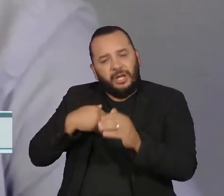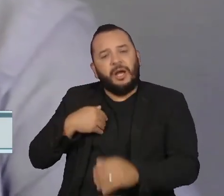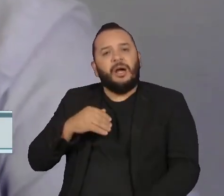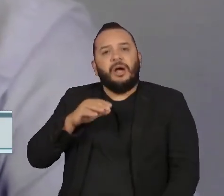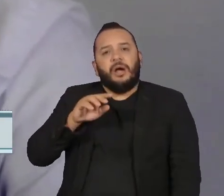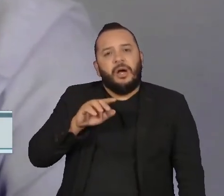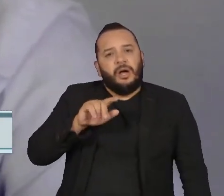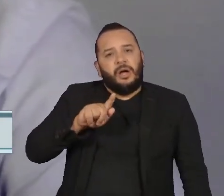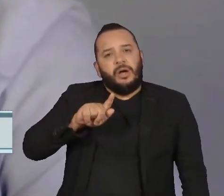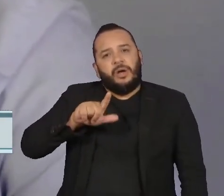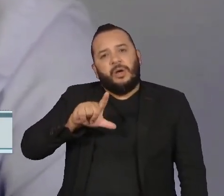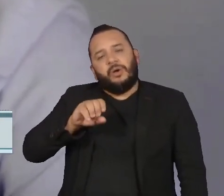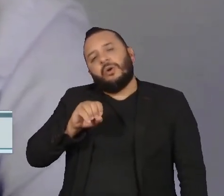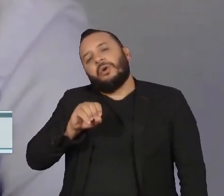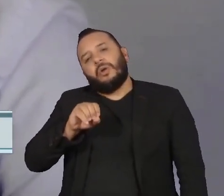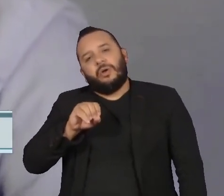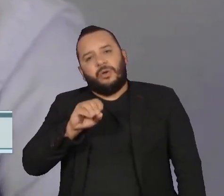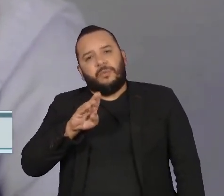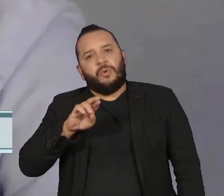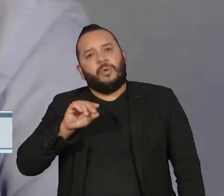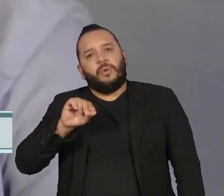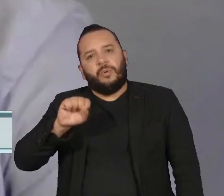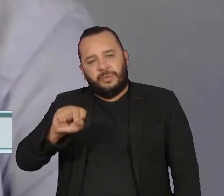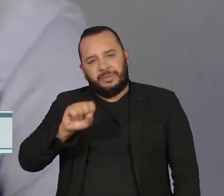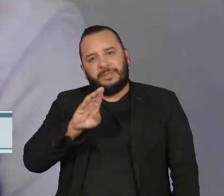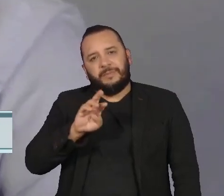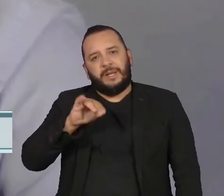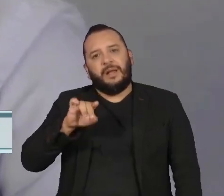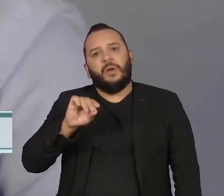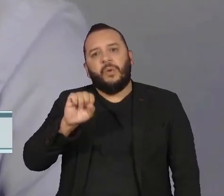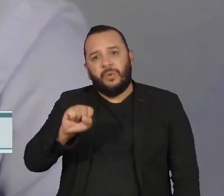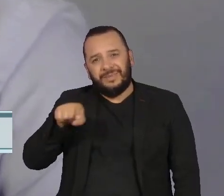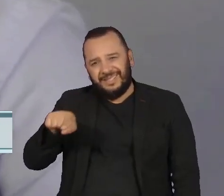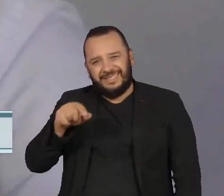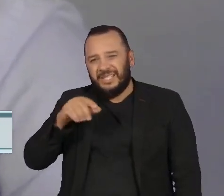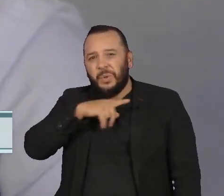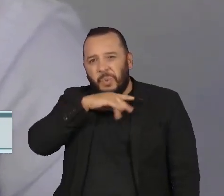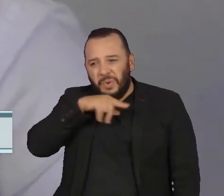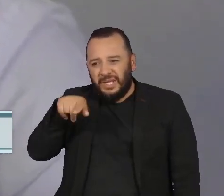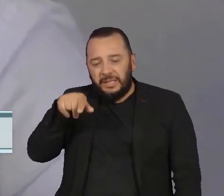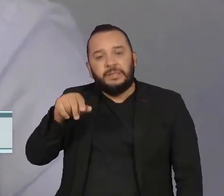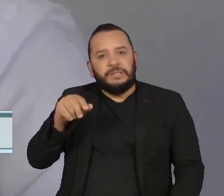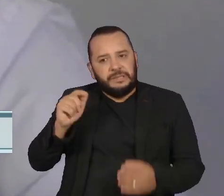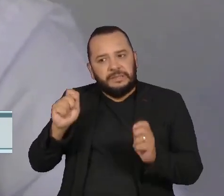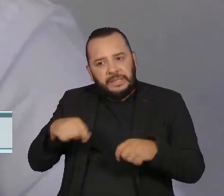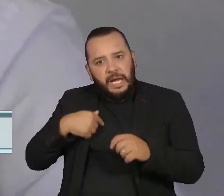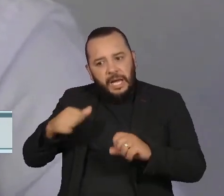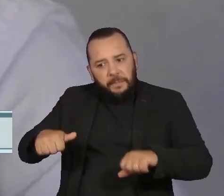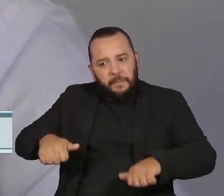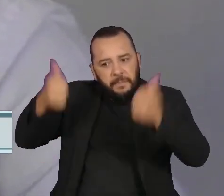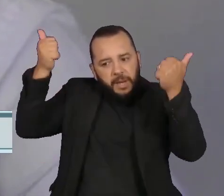brancos que não estão 100% bons, tá? Ou realmente ajudar a melhorar e potencializar esses glóbulos, vamos dizer assim.